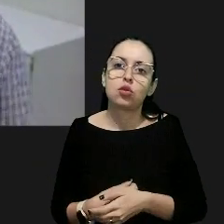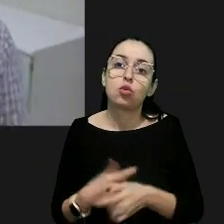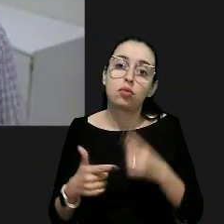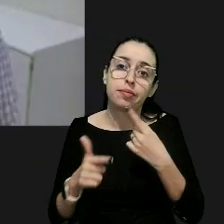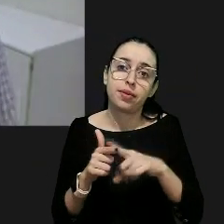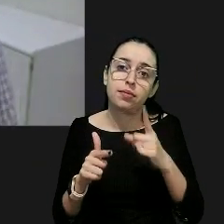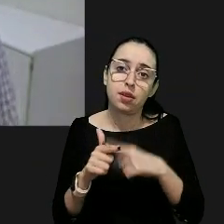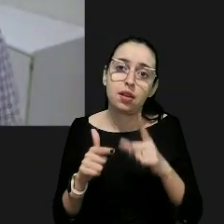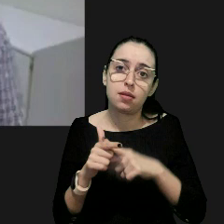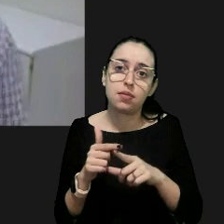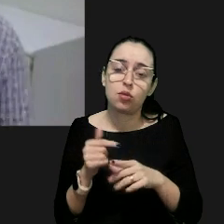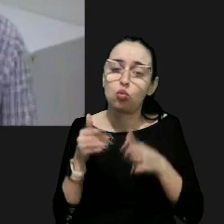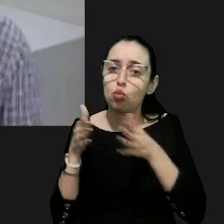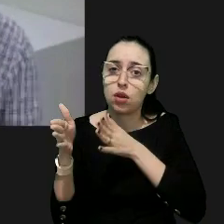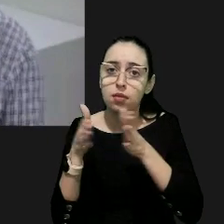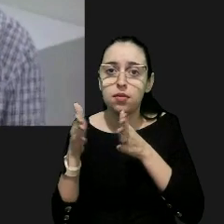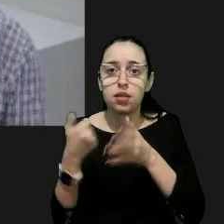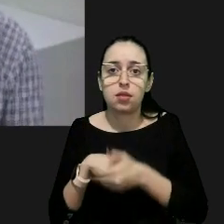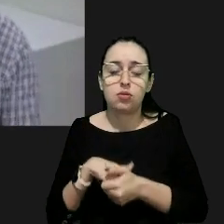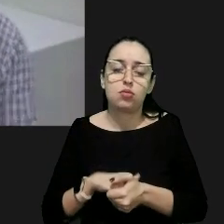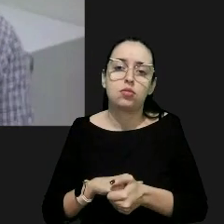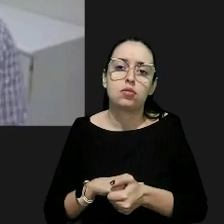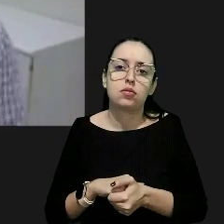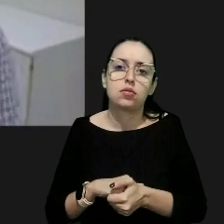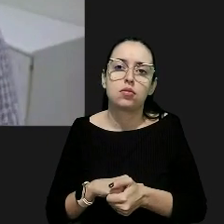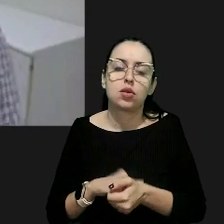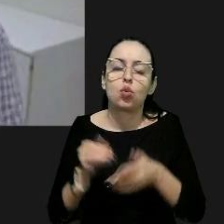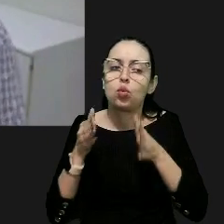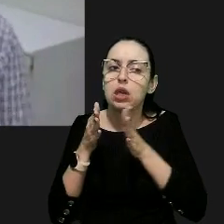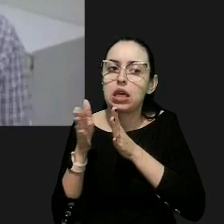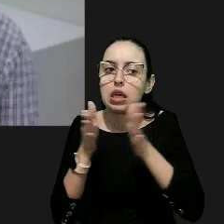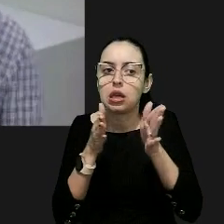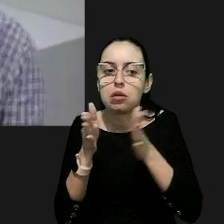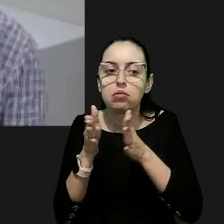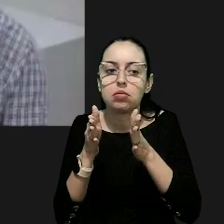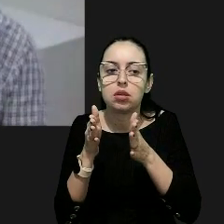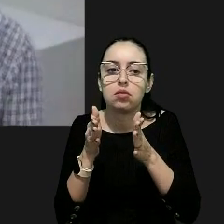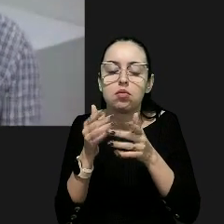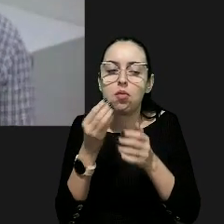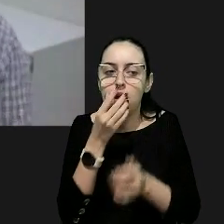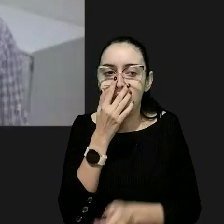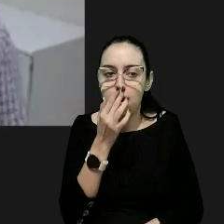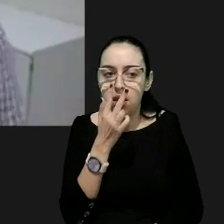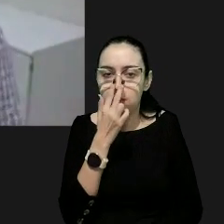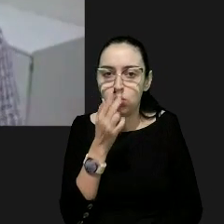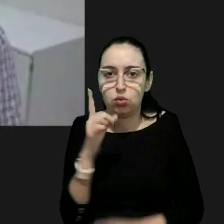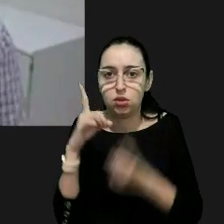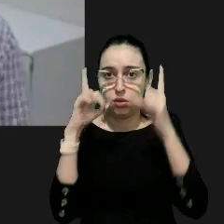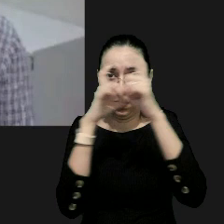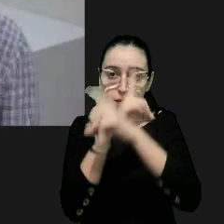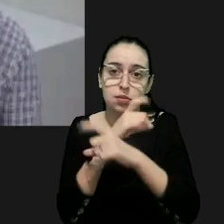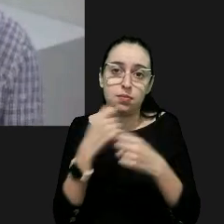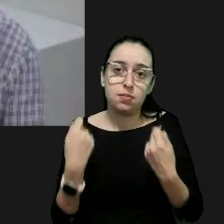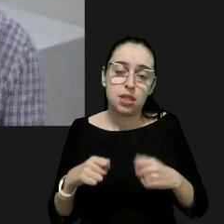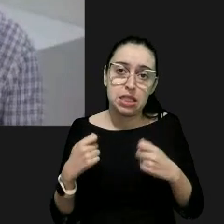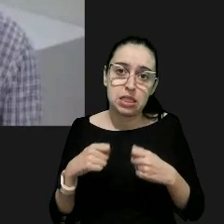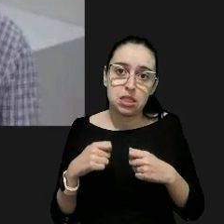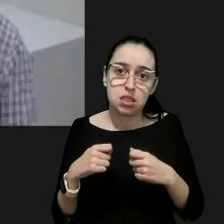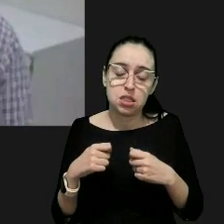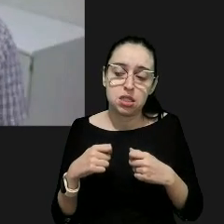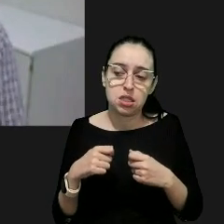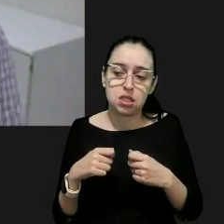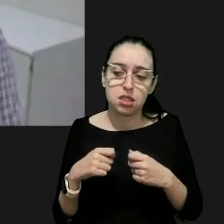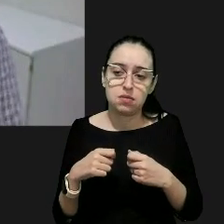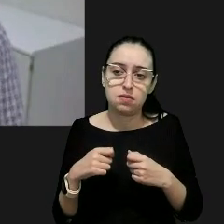até o judiciário. Eu acho que é esse o problema, Ricardo, é o caminho. E aí é o caminho, esse caminho que eu acho que ainda é